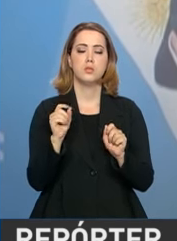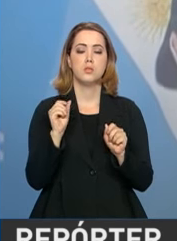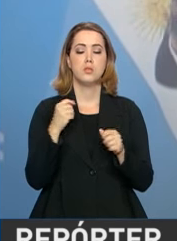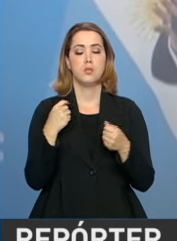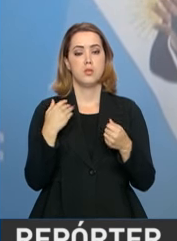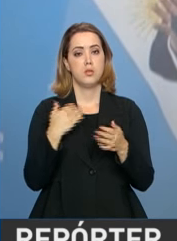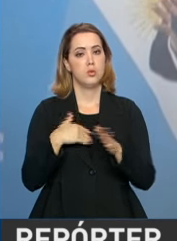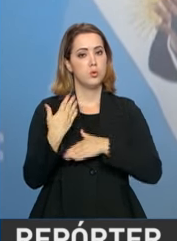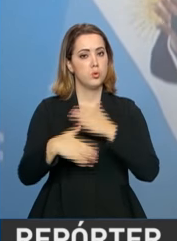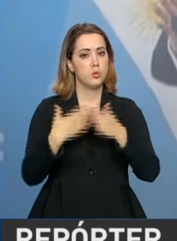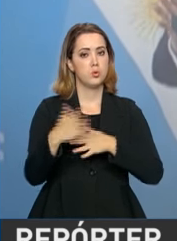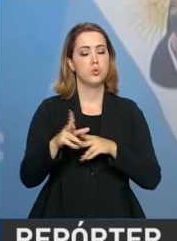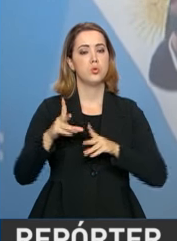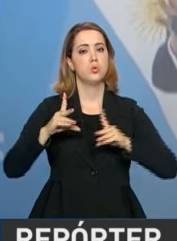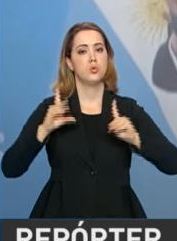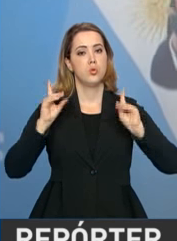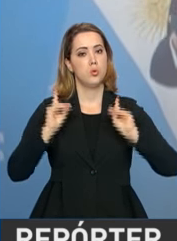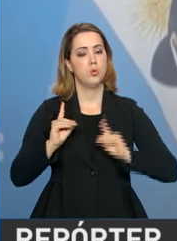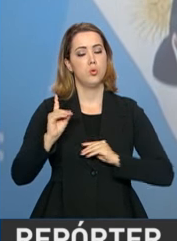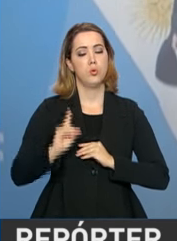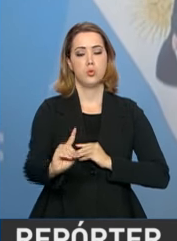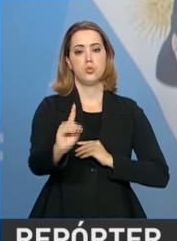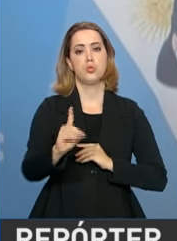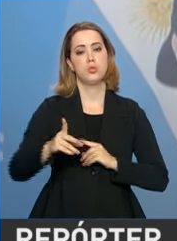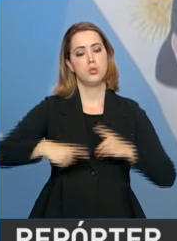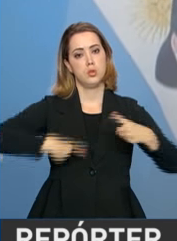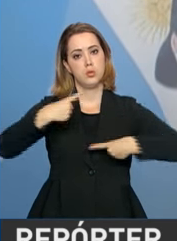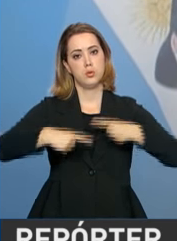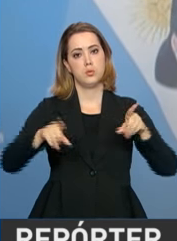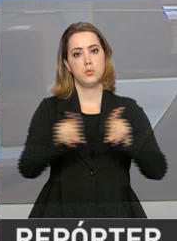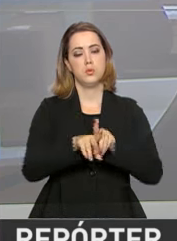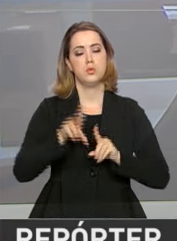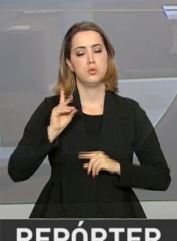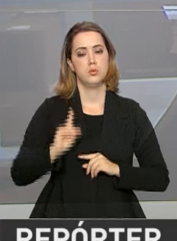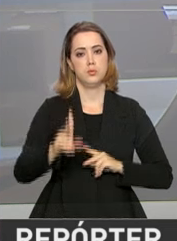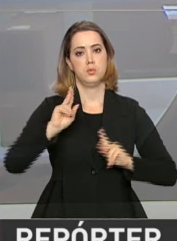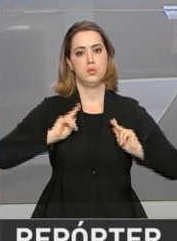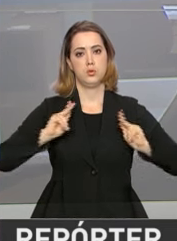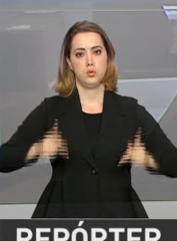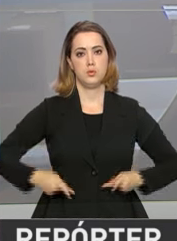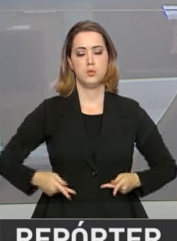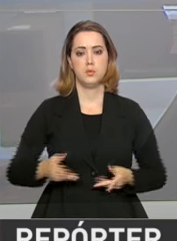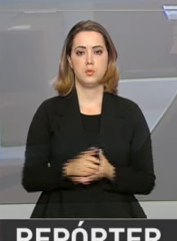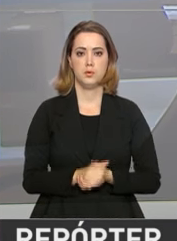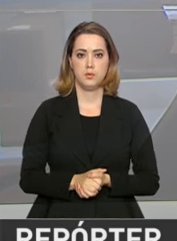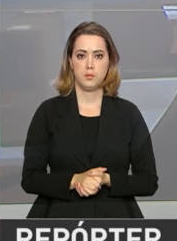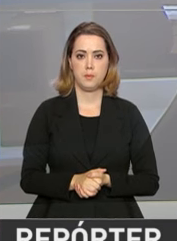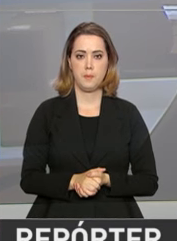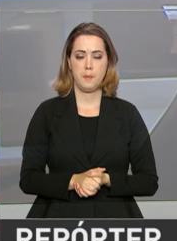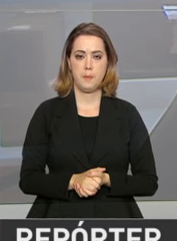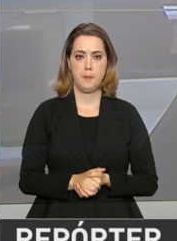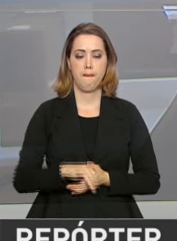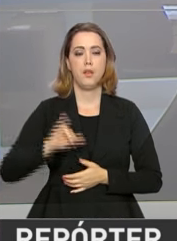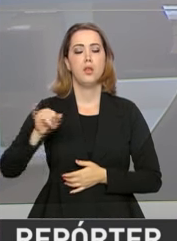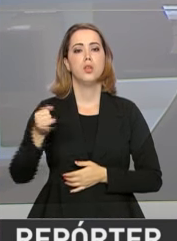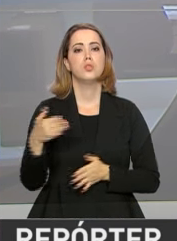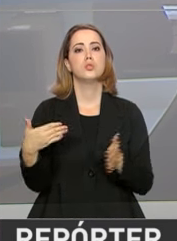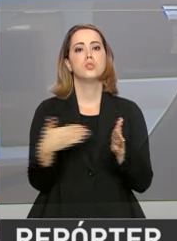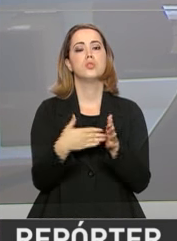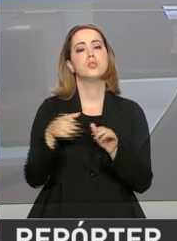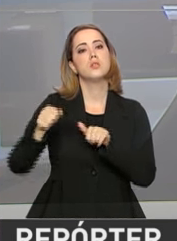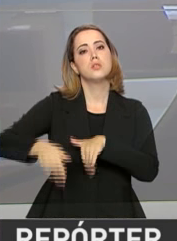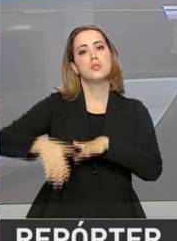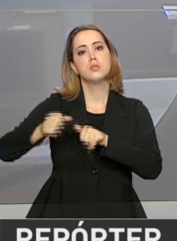preservação dos direitos políticos e dos direitos humanos na Venezuela. De janeiro a setembro, as exportações